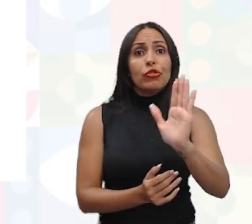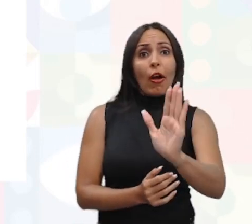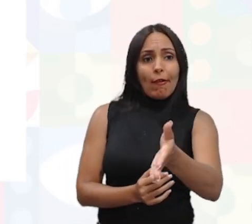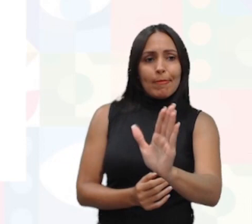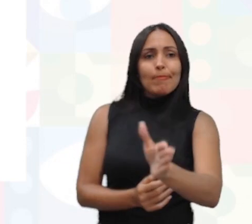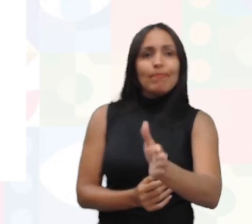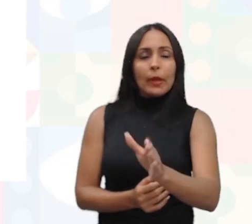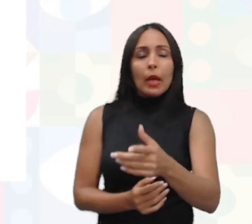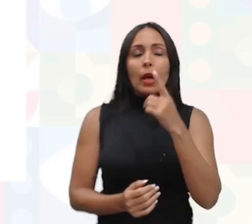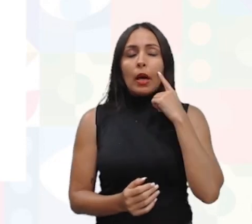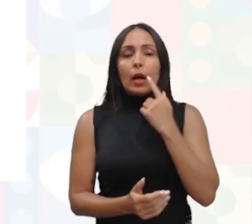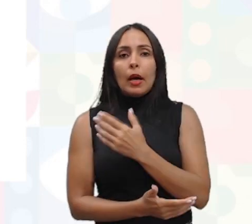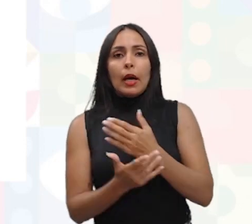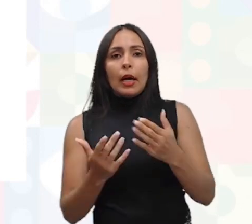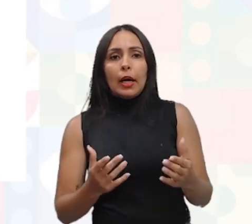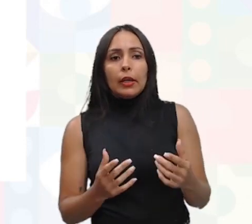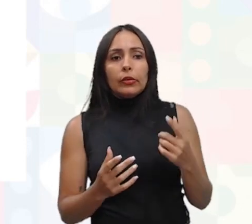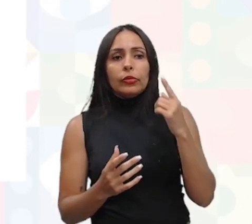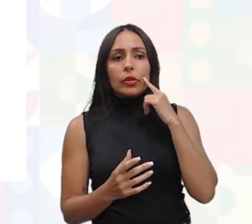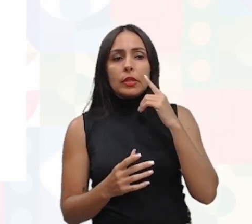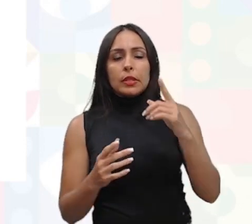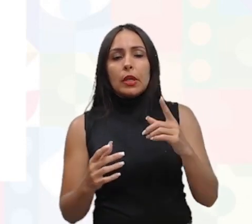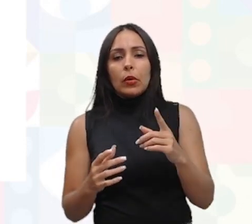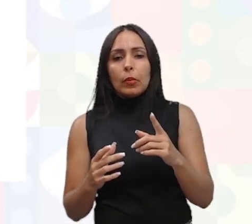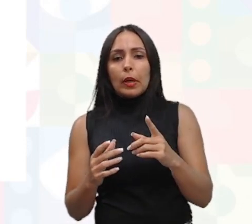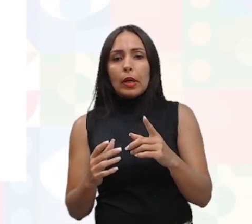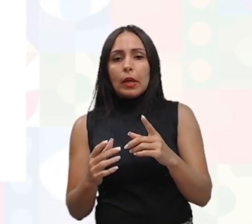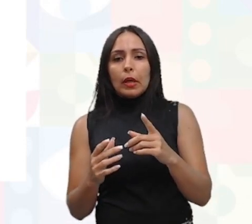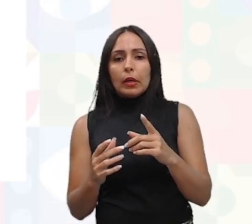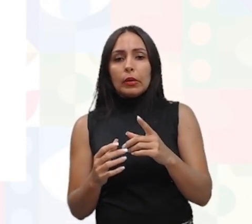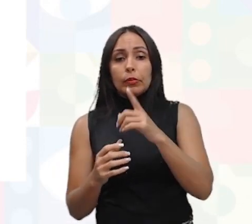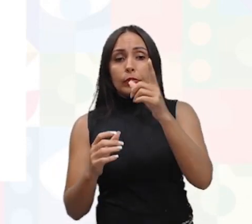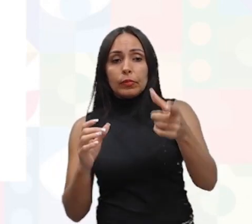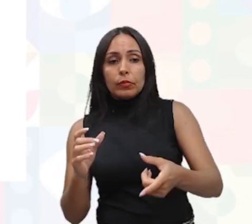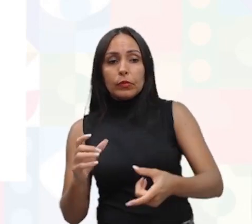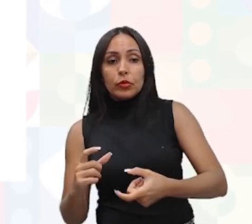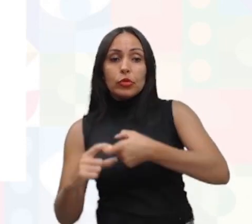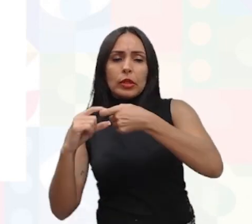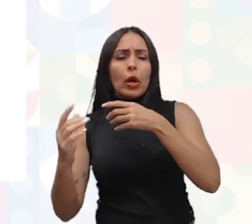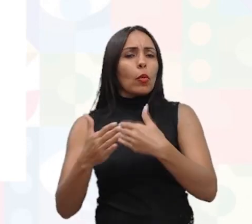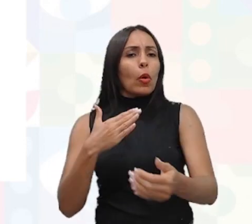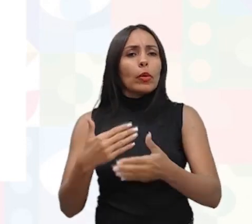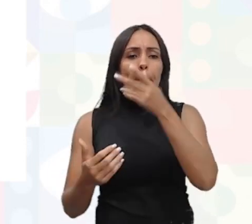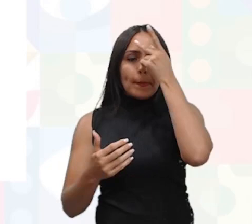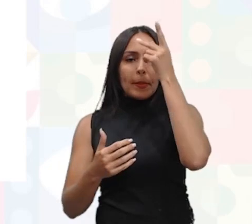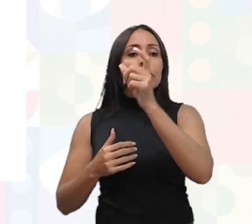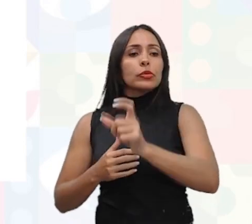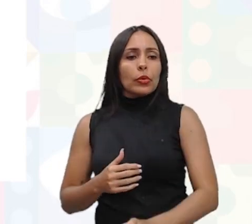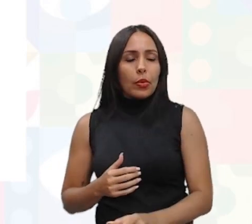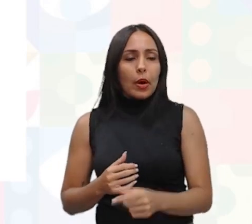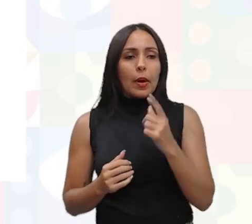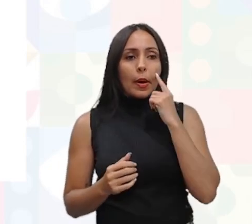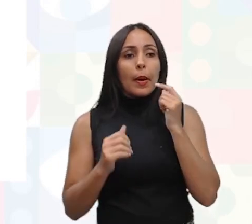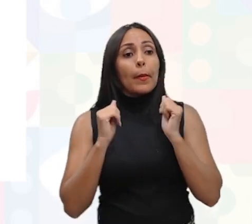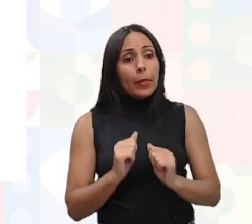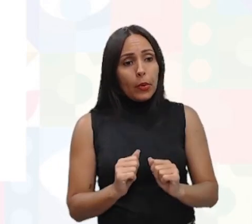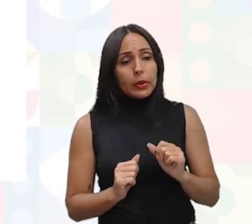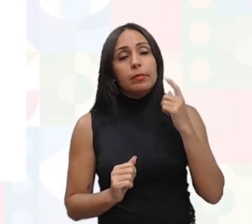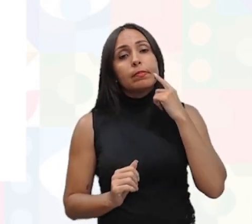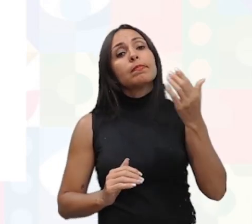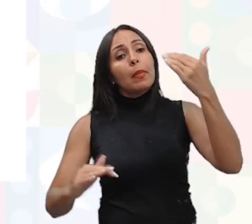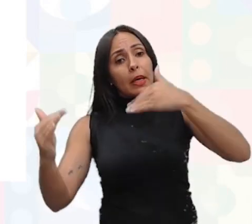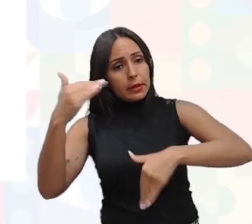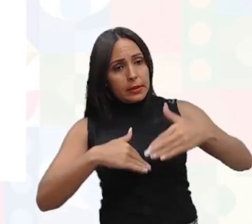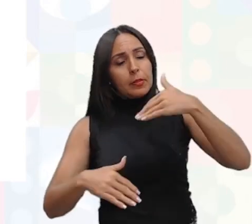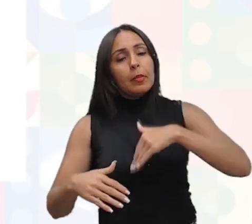à execução de determinadas atividades na sociedade. Então, qualquer pessoa, qualquer organização pode estar participando desses